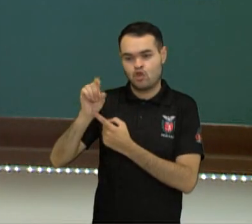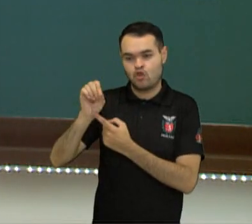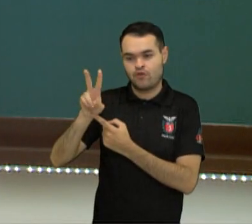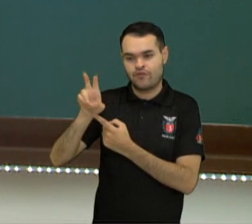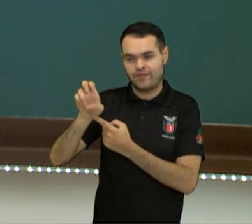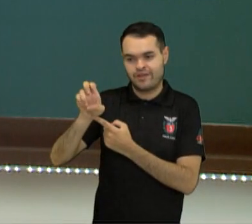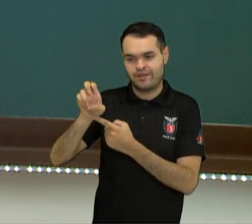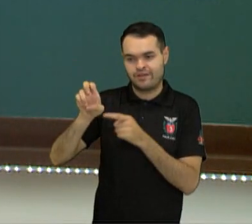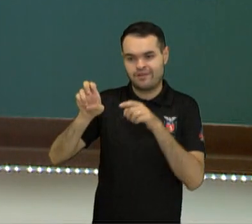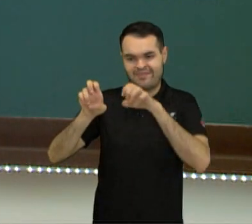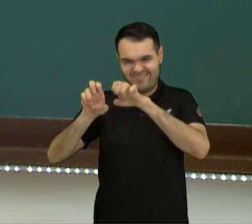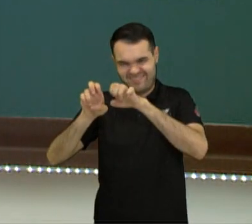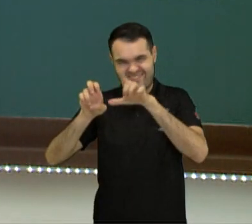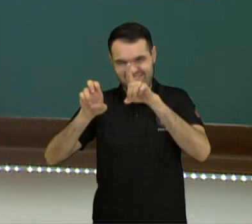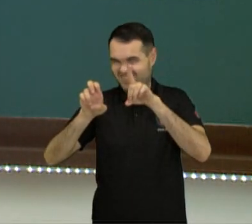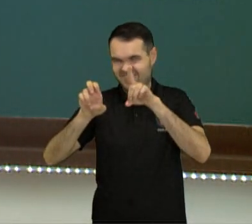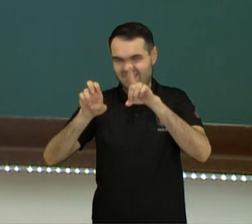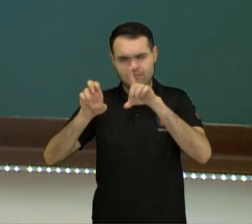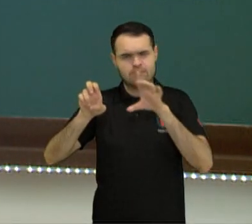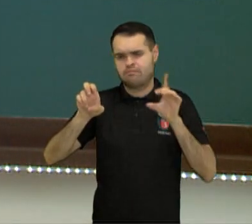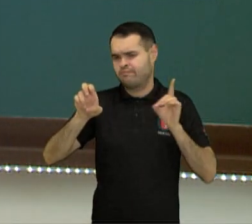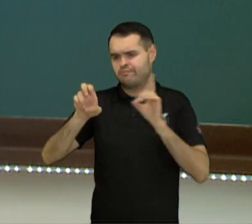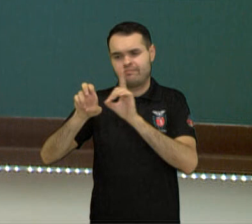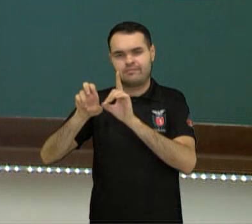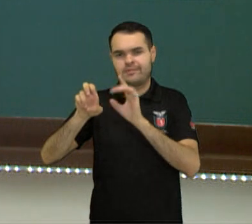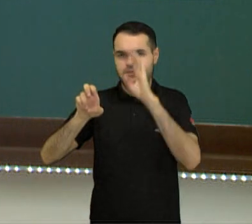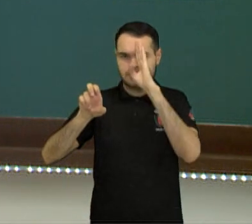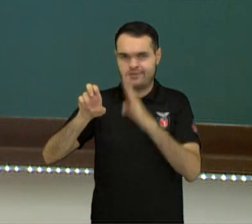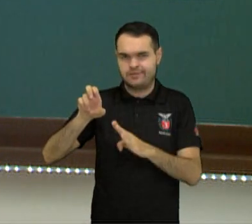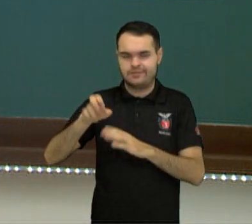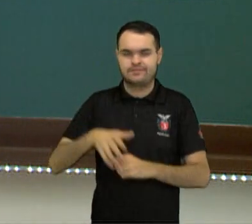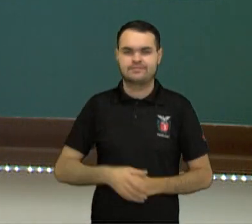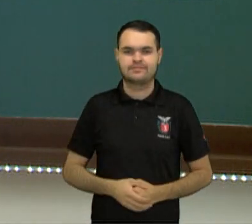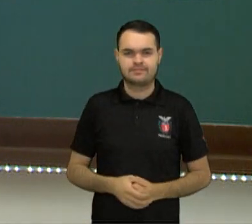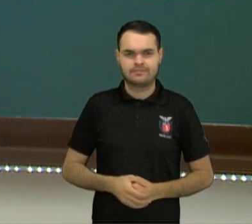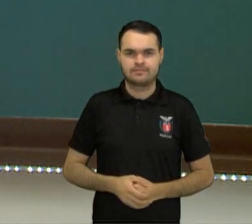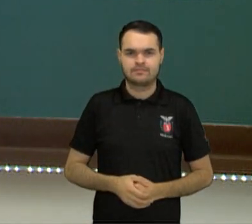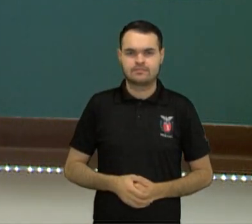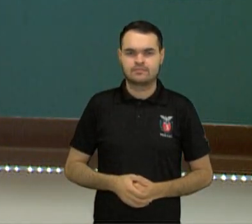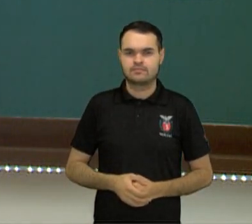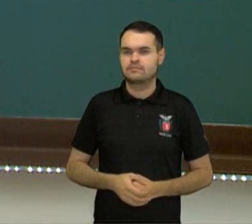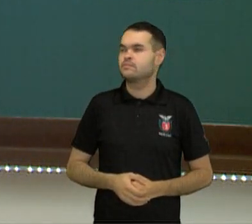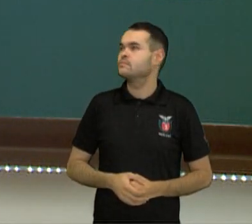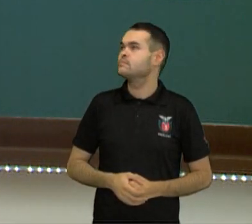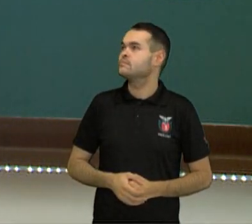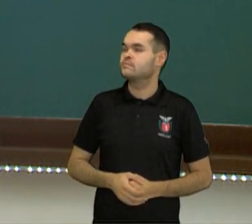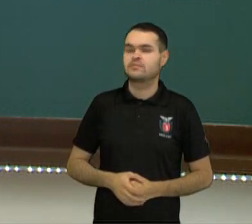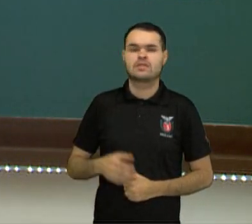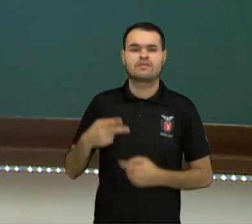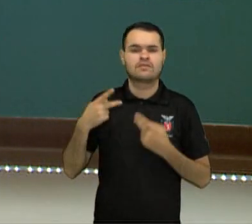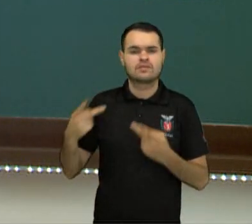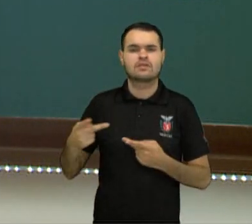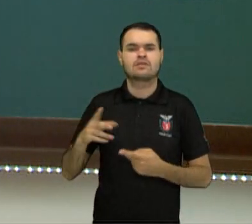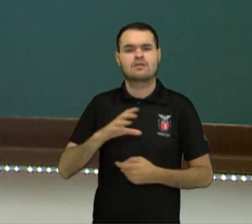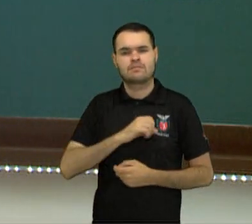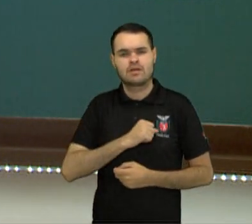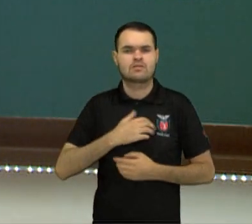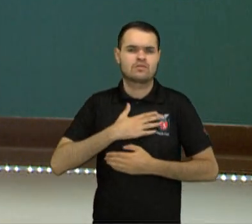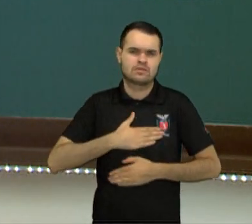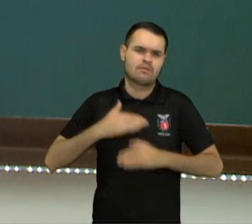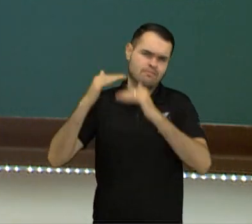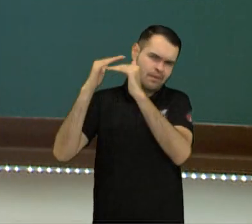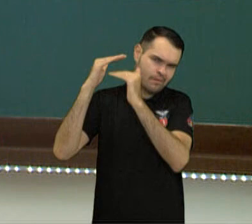você não vai repetir um outro e, apenas acrescenta o d, tá bom? Visitar, viajar, amar, andar, alugar, esperar, gostar e